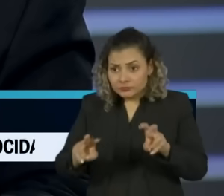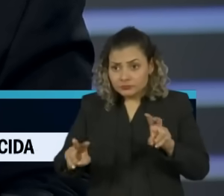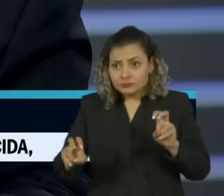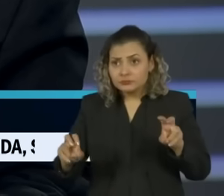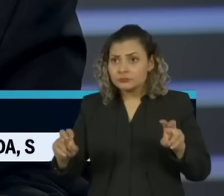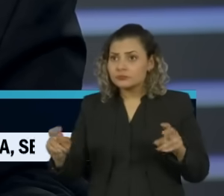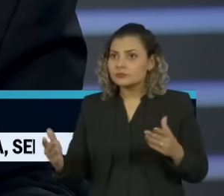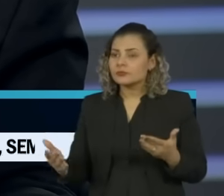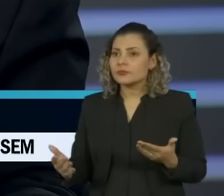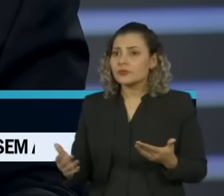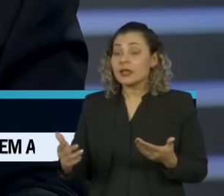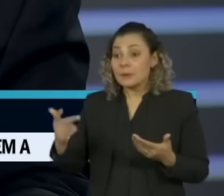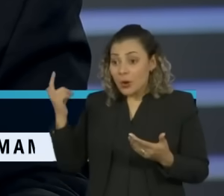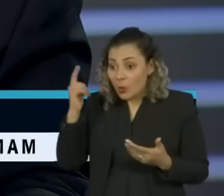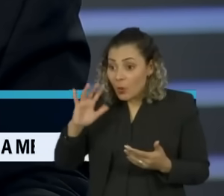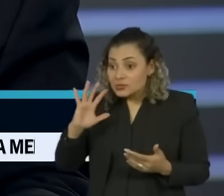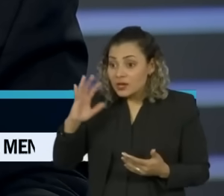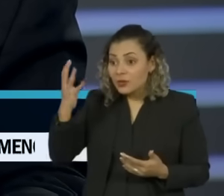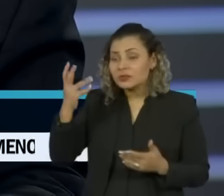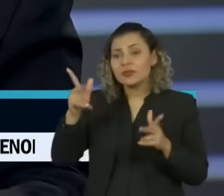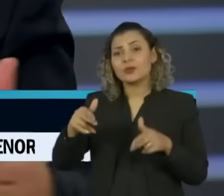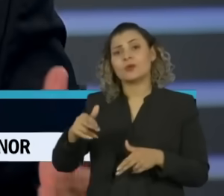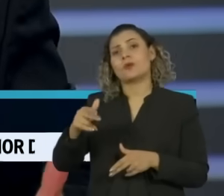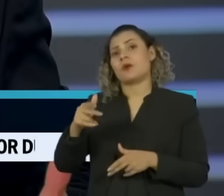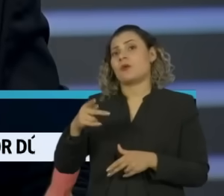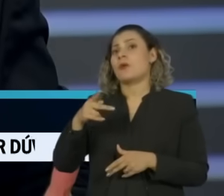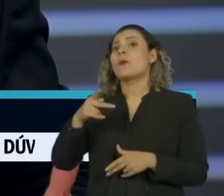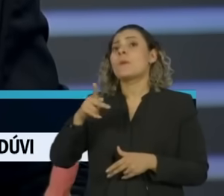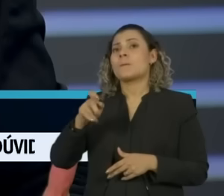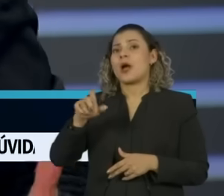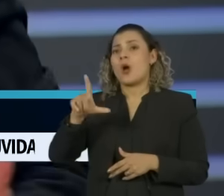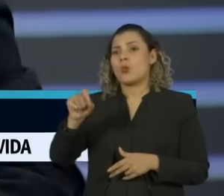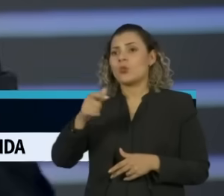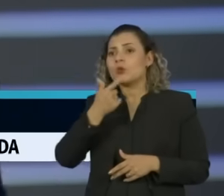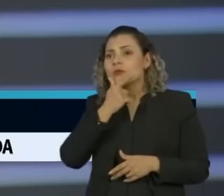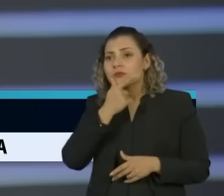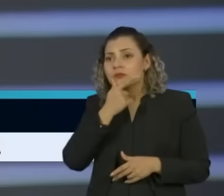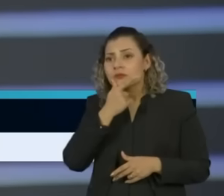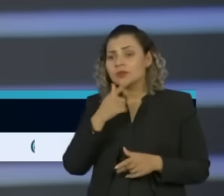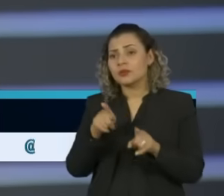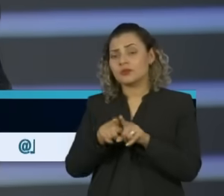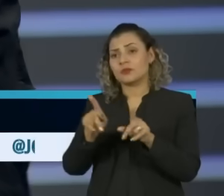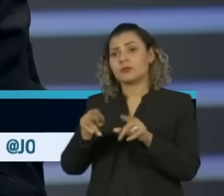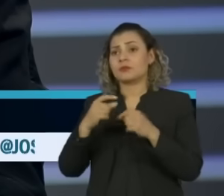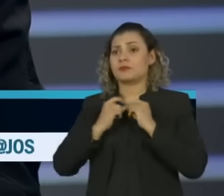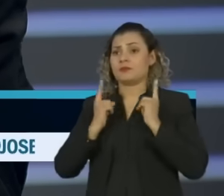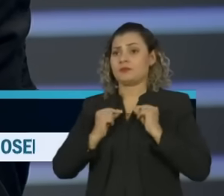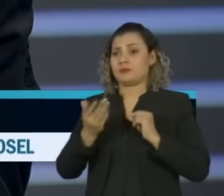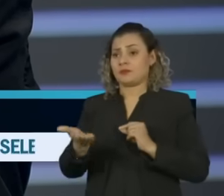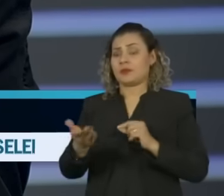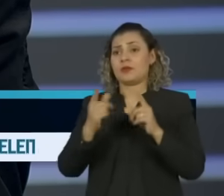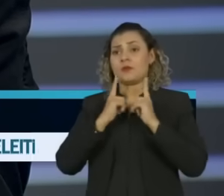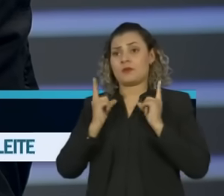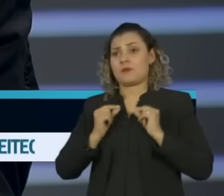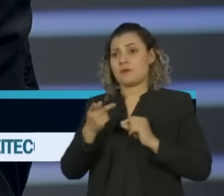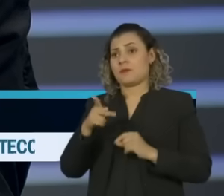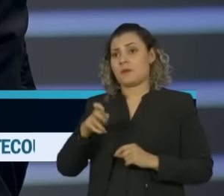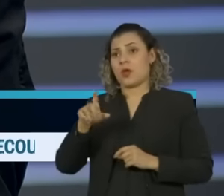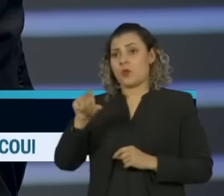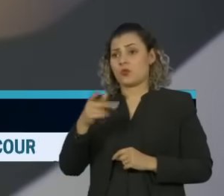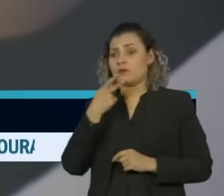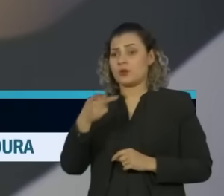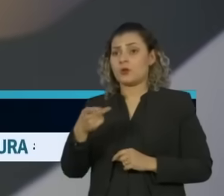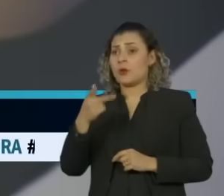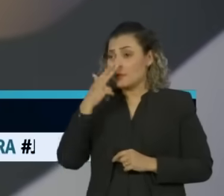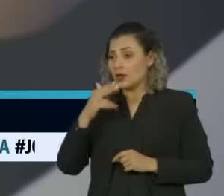e para isso se realizar, como dizia o Saldiva antes, para o dinheiro chegar do A até B, é tanta confusão que, no final das contas,